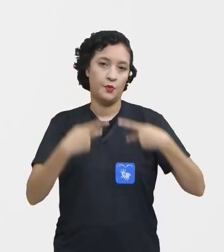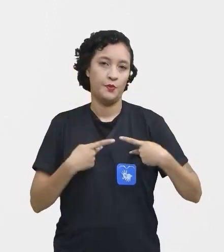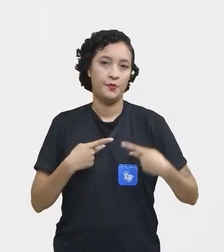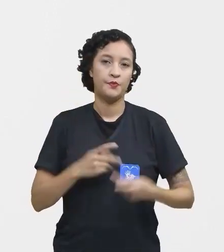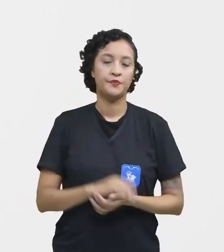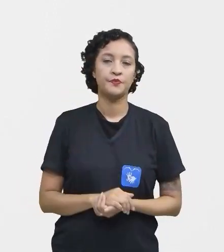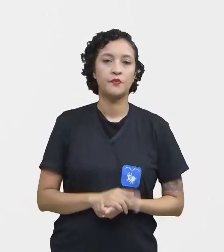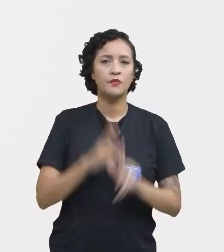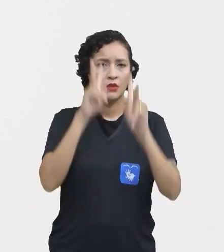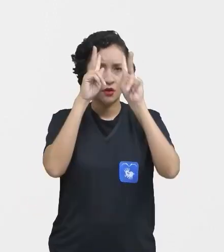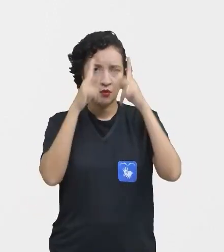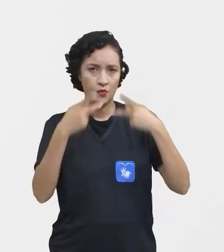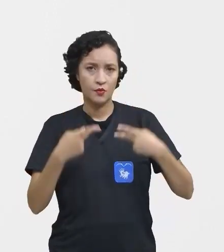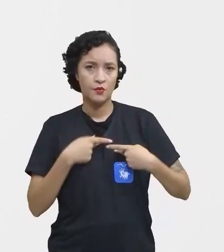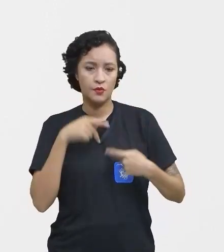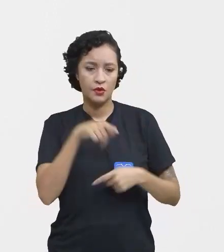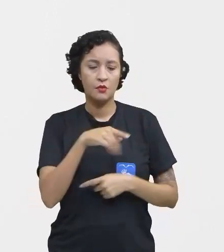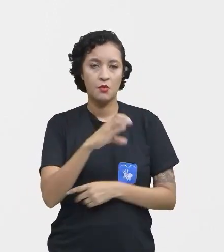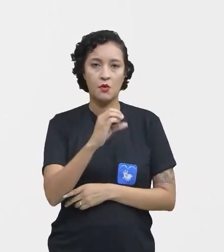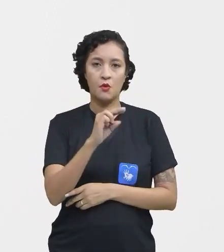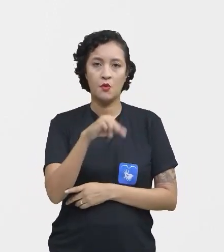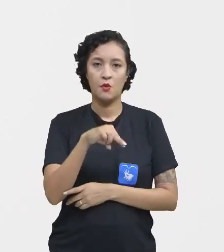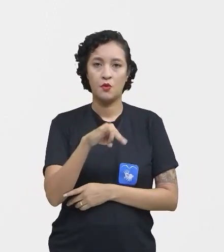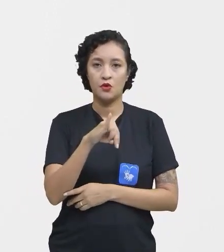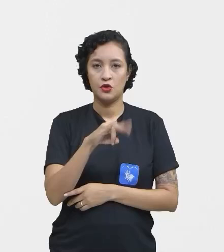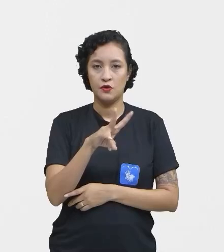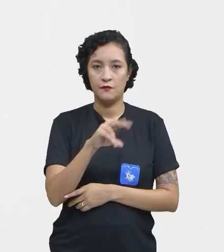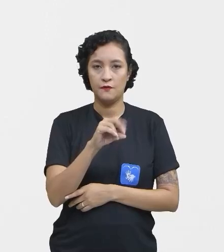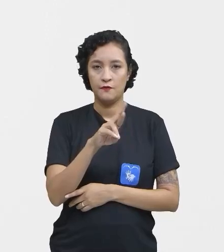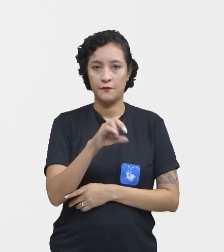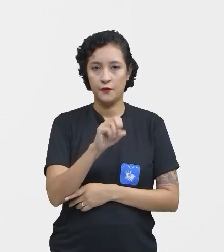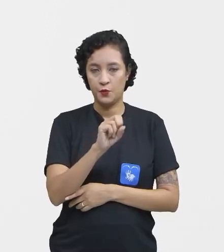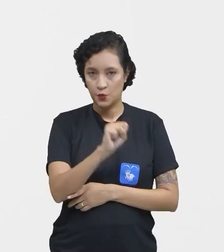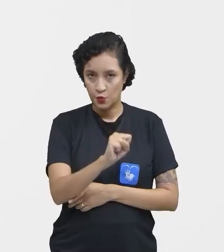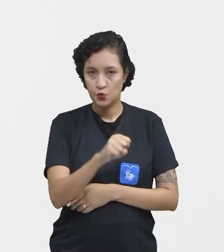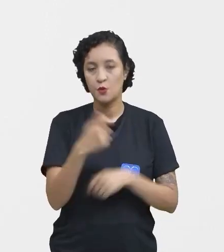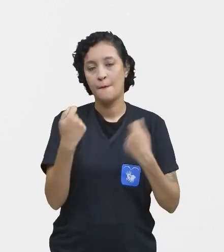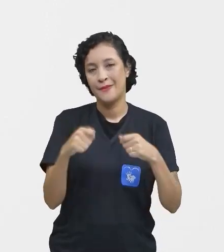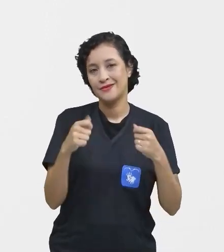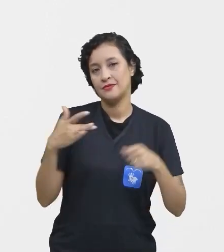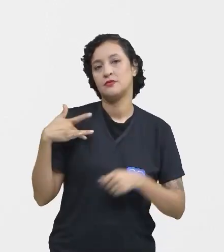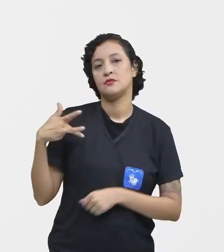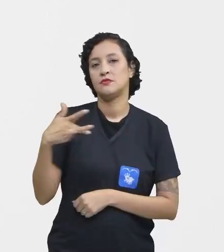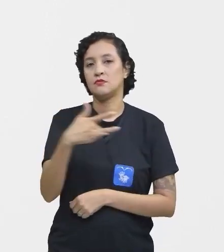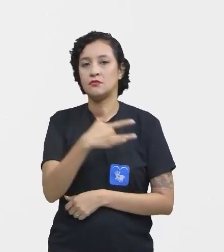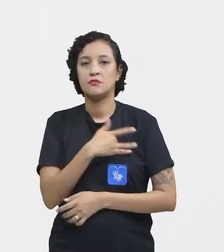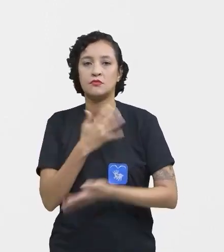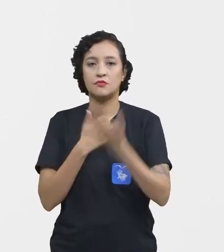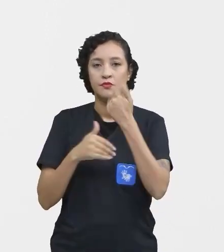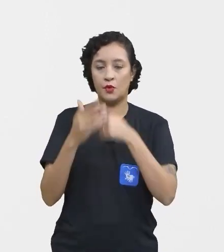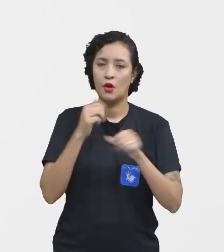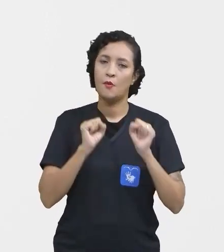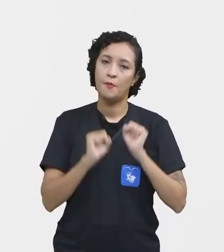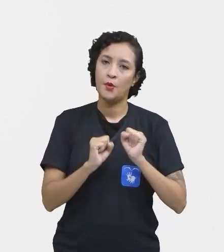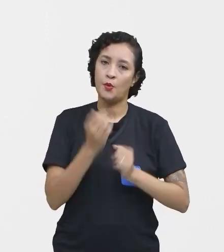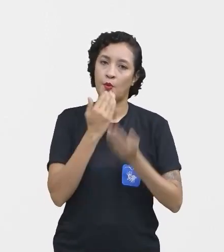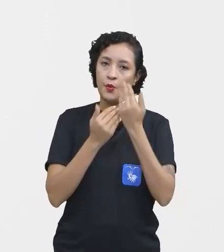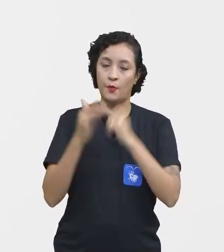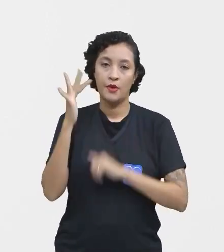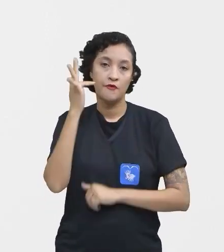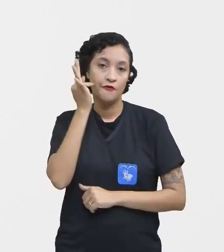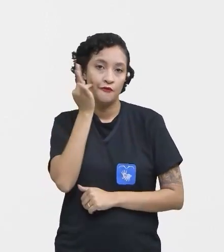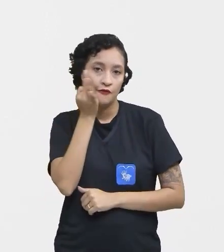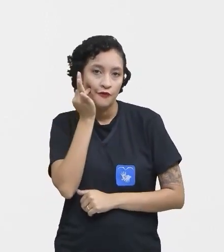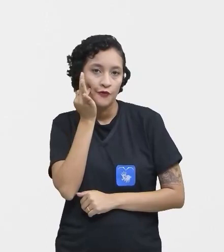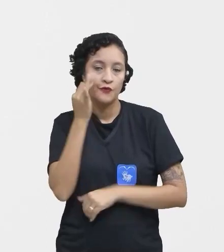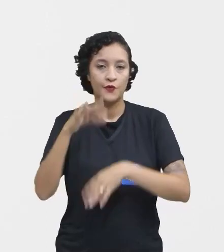são onívoros e precisam de uma alimentação saudável. Podem comer frutas, carnes,